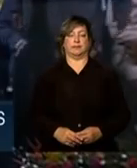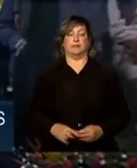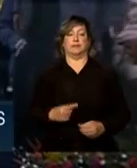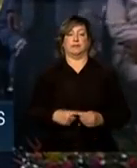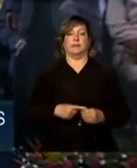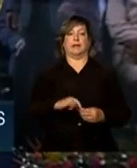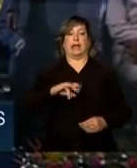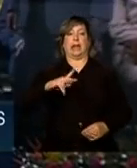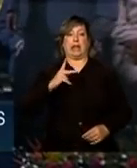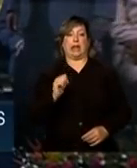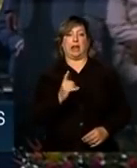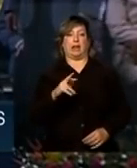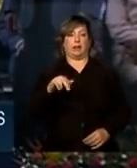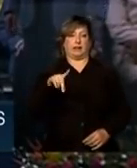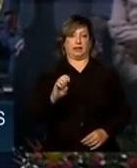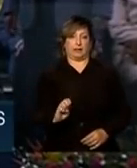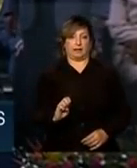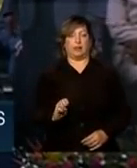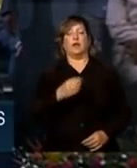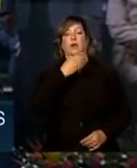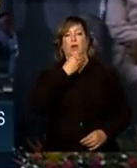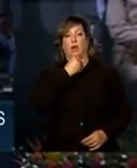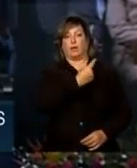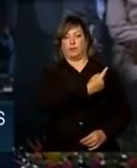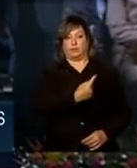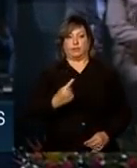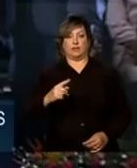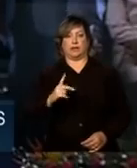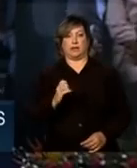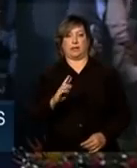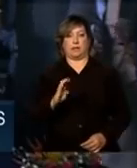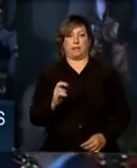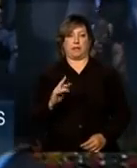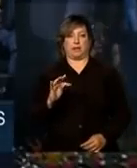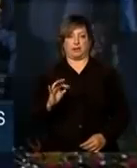Ilha Grande, Herbert de Moraes e Silva;